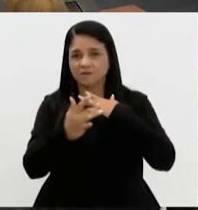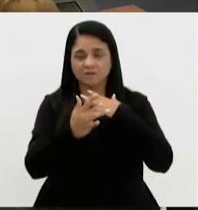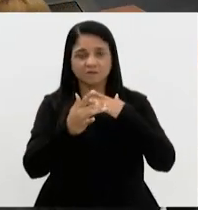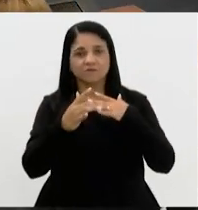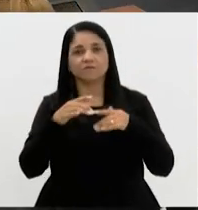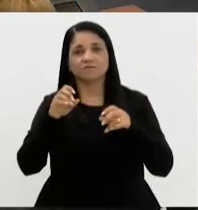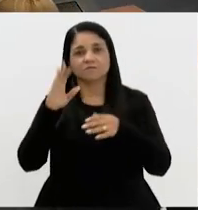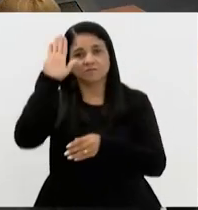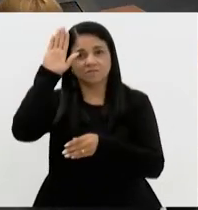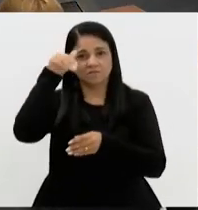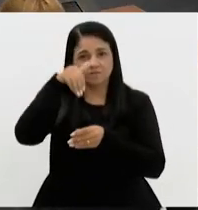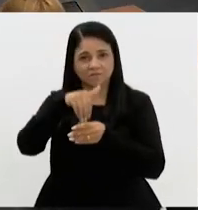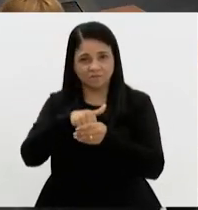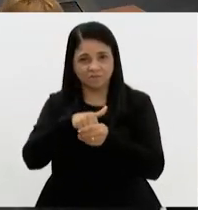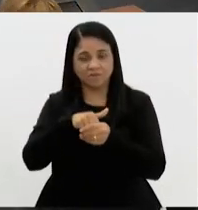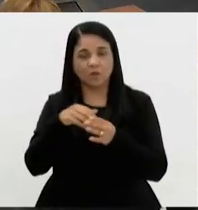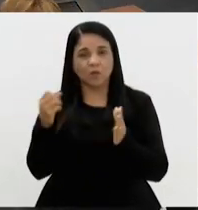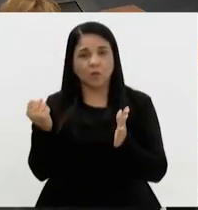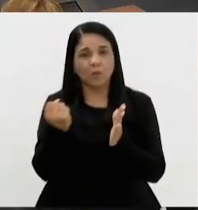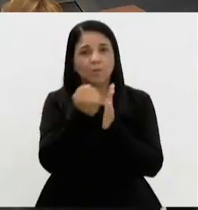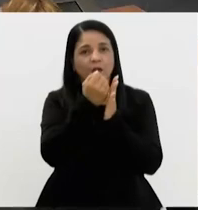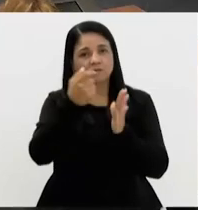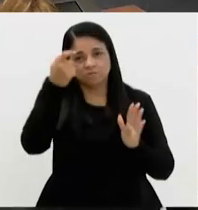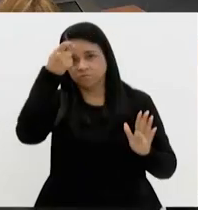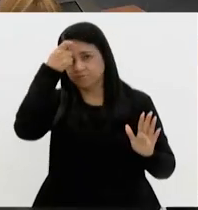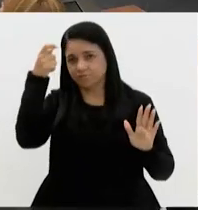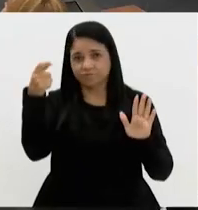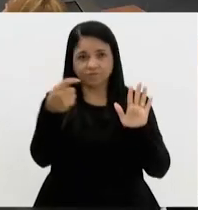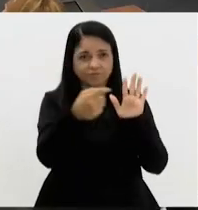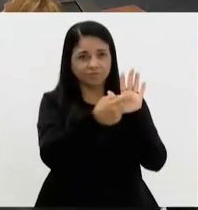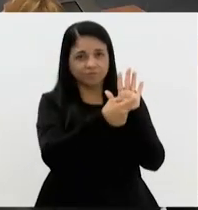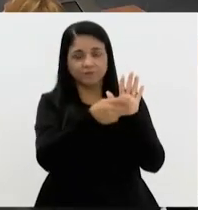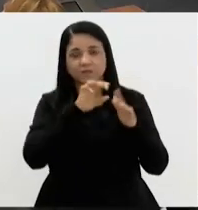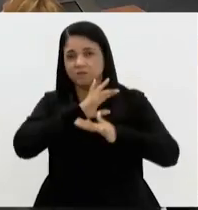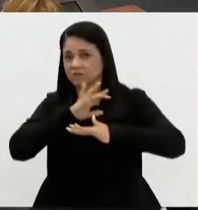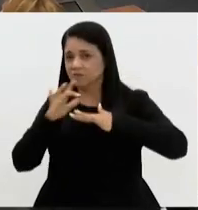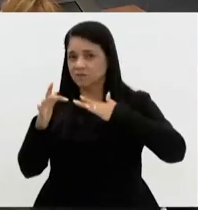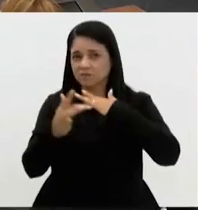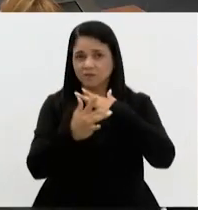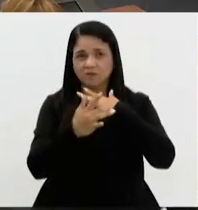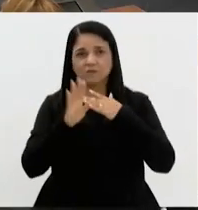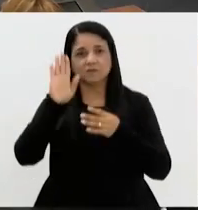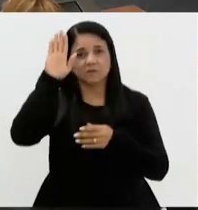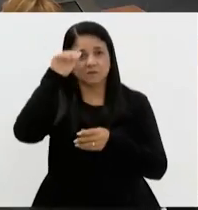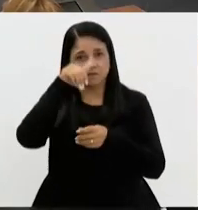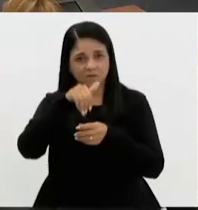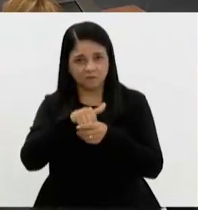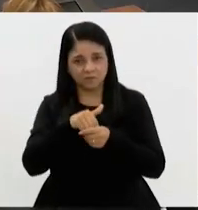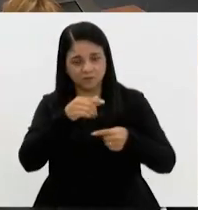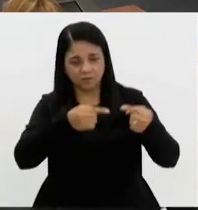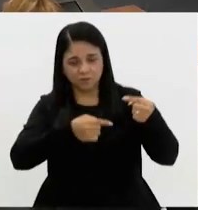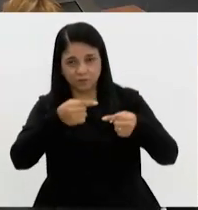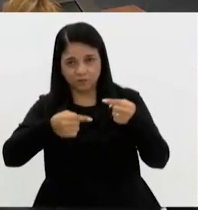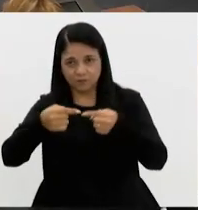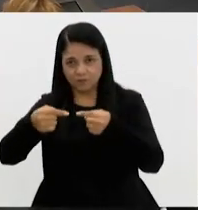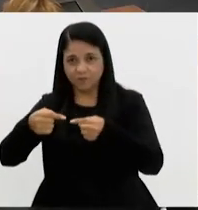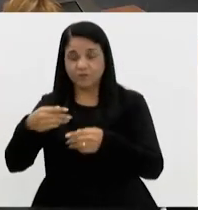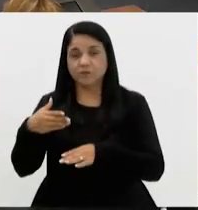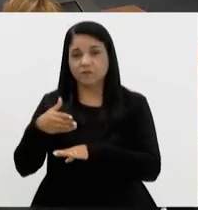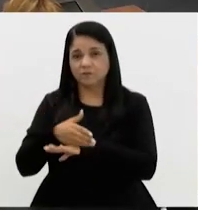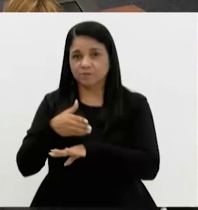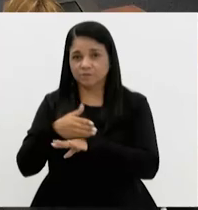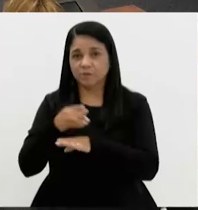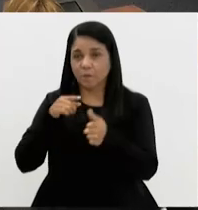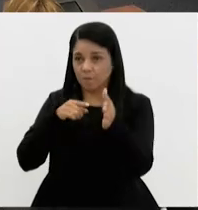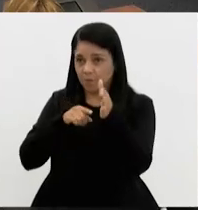objetivo discorrer sobre o impacto da Inteligência Artificial nas redes sociais e nas eleições os participantes que desejarem